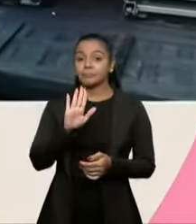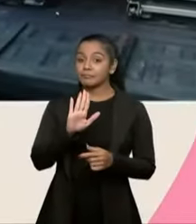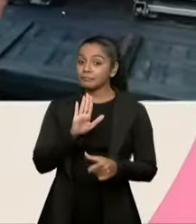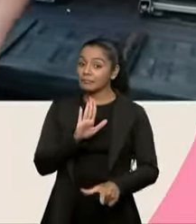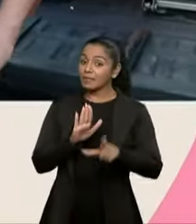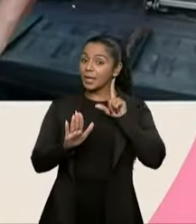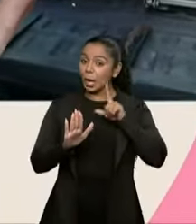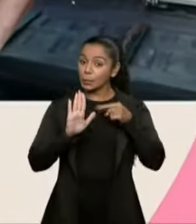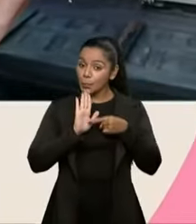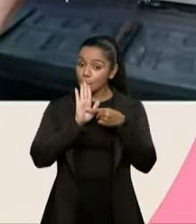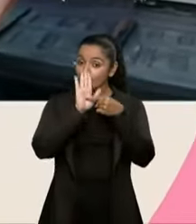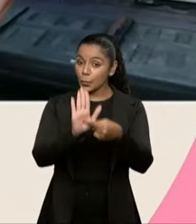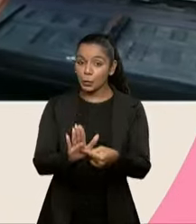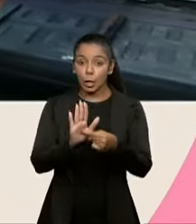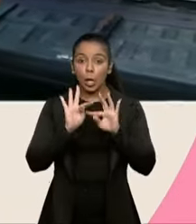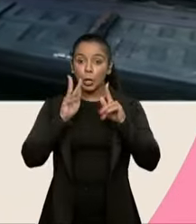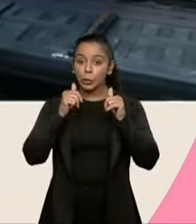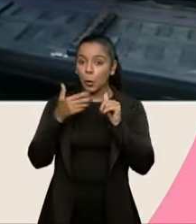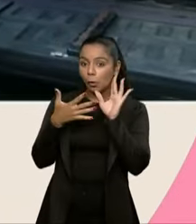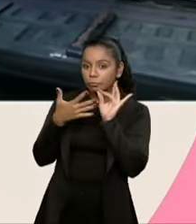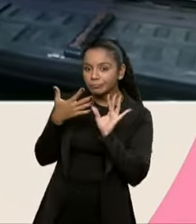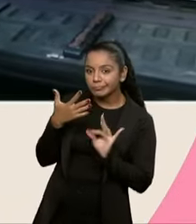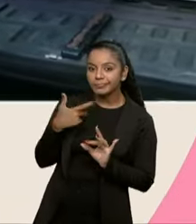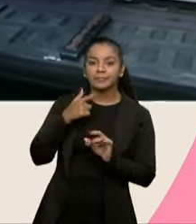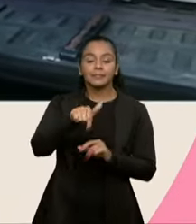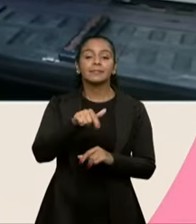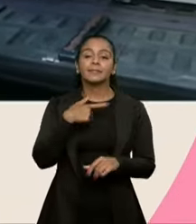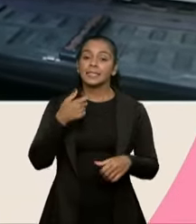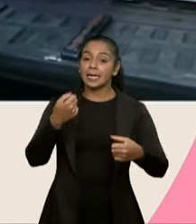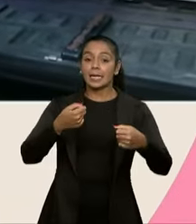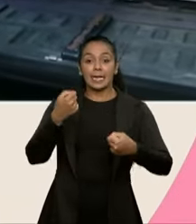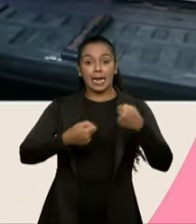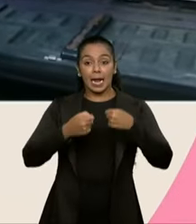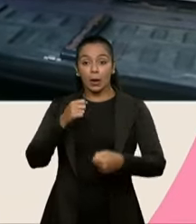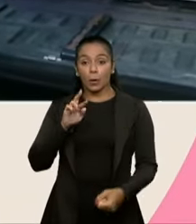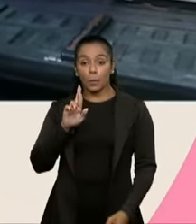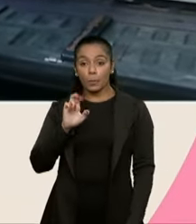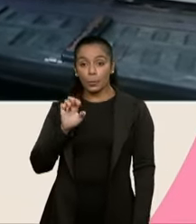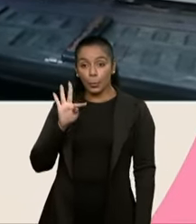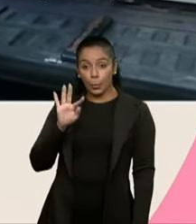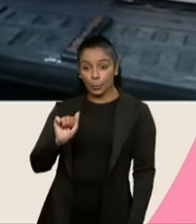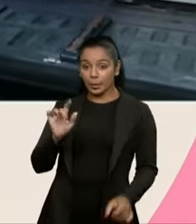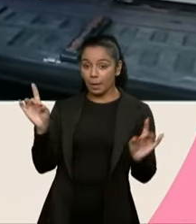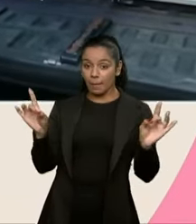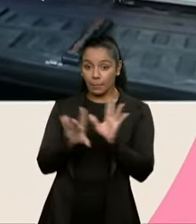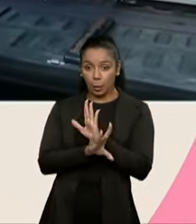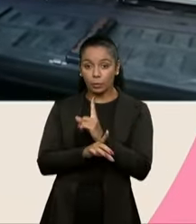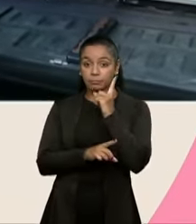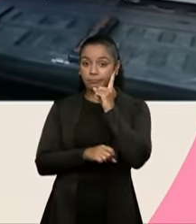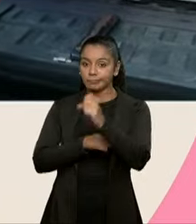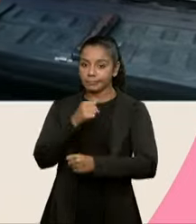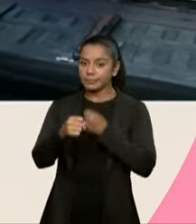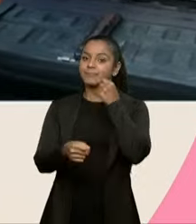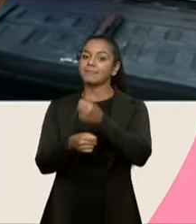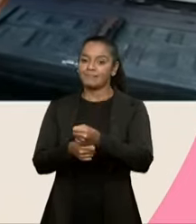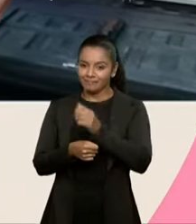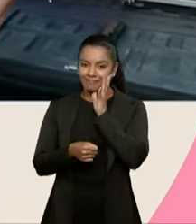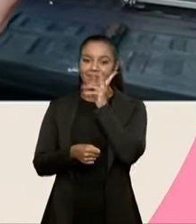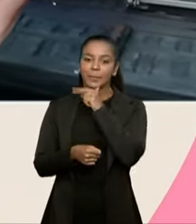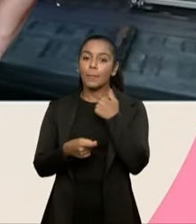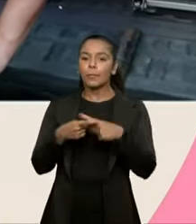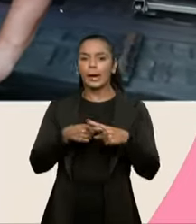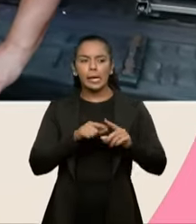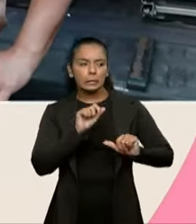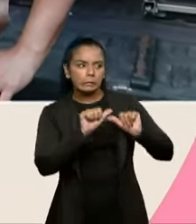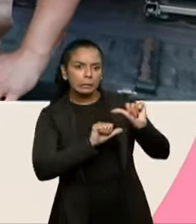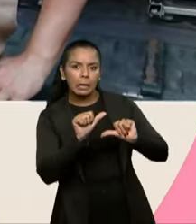dele mostrar, de a gente mostrar todos os detalhes, esse carro para a bruta ficar pronta assim, 1 ano. É, cara, é porque você está sempre mexendo, né? Mas